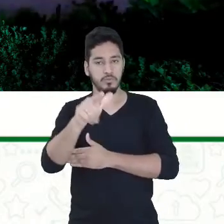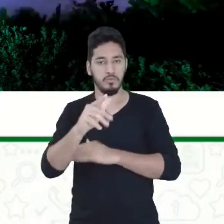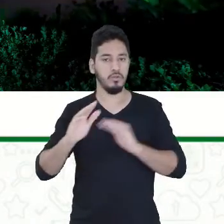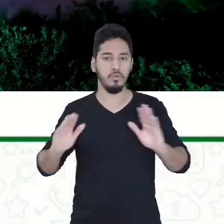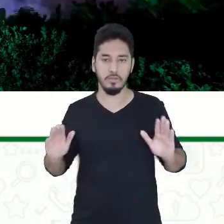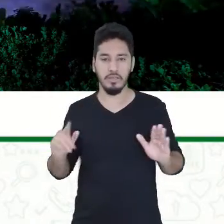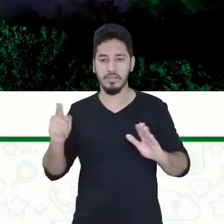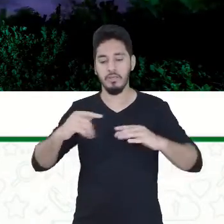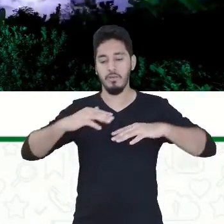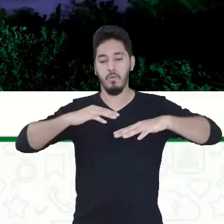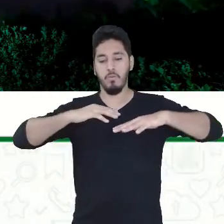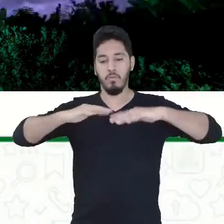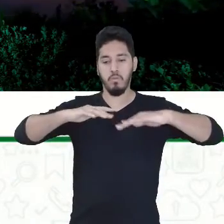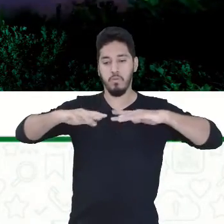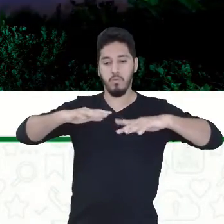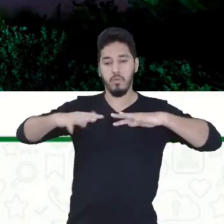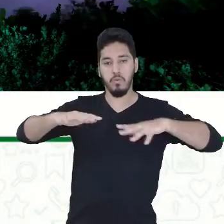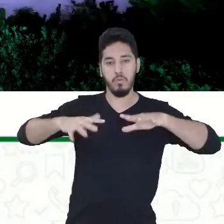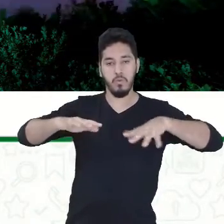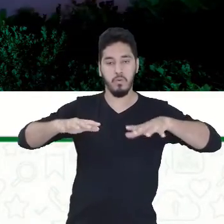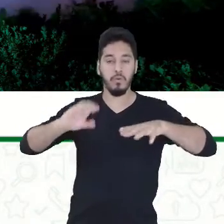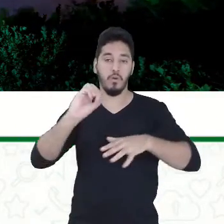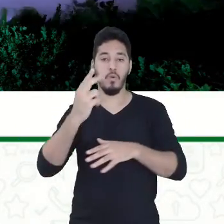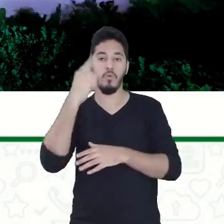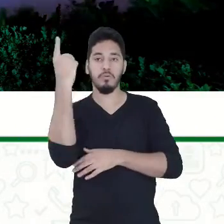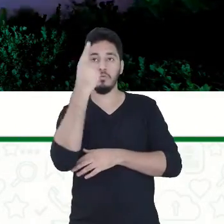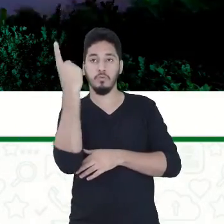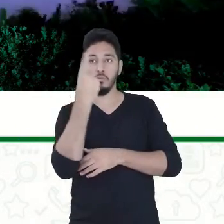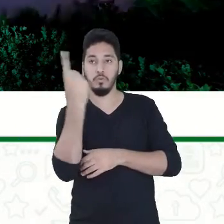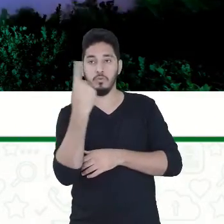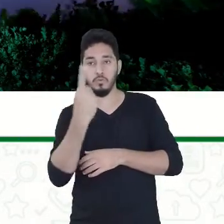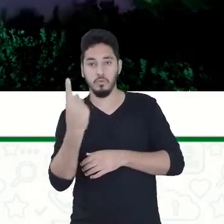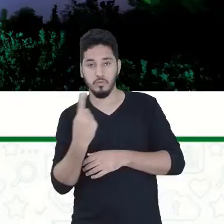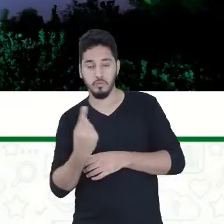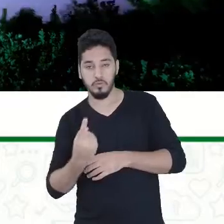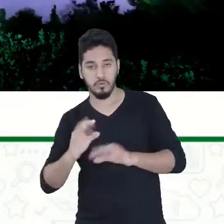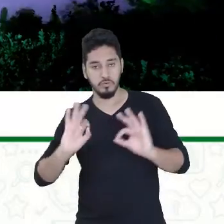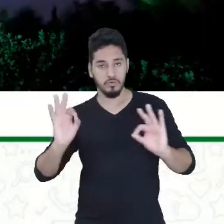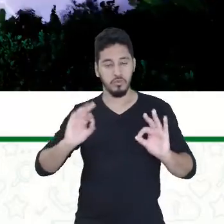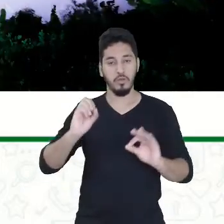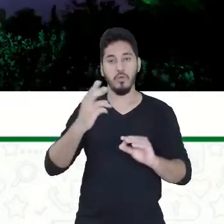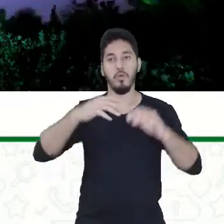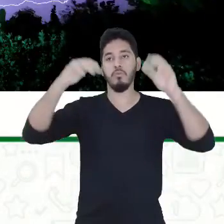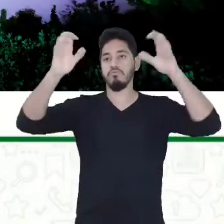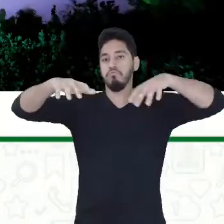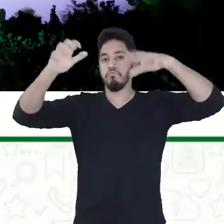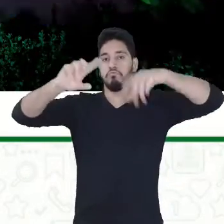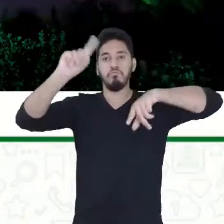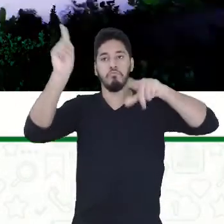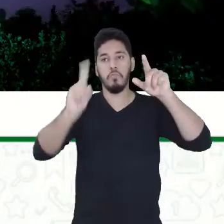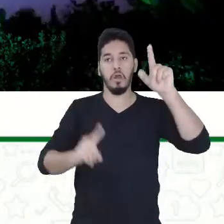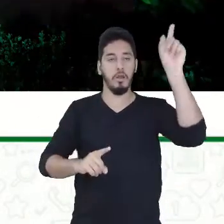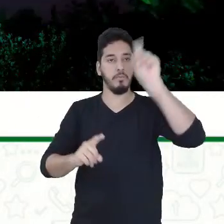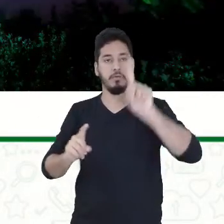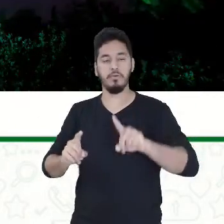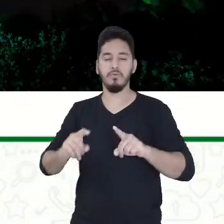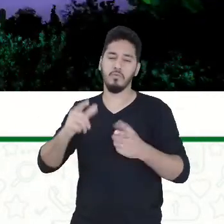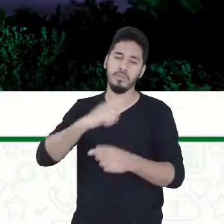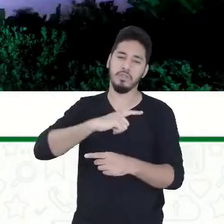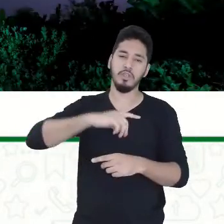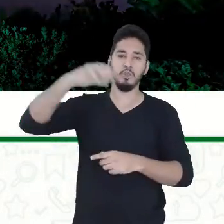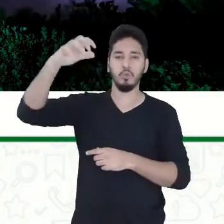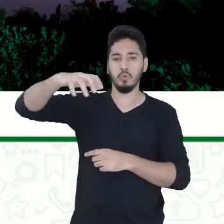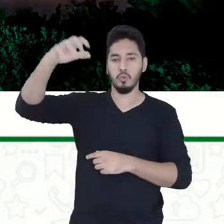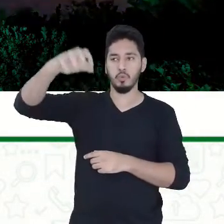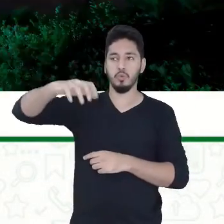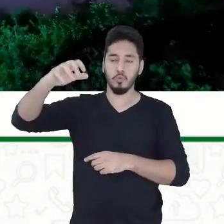de terremotos e de furacões, né? De ciclones, de tempestades tropicais, enfim. Quando vem uma chuva muito forte, a